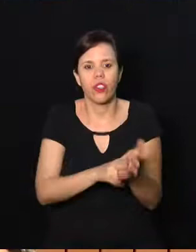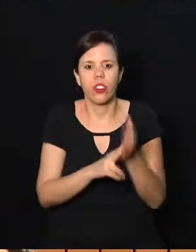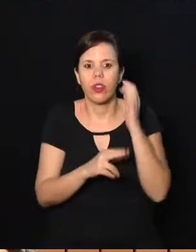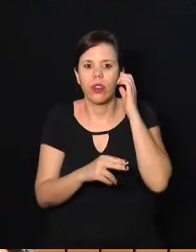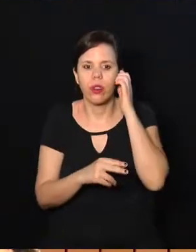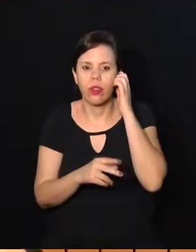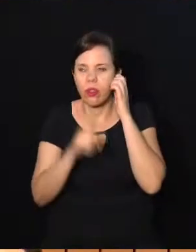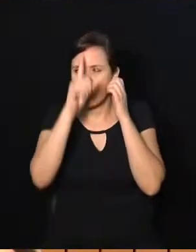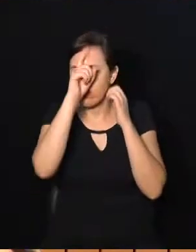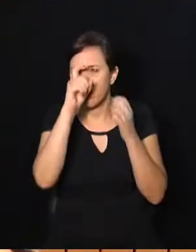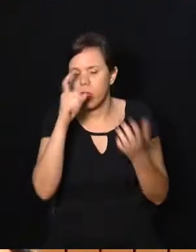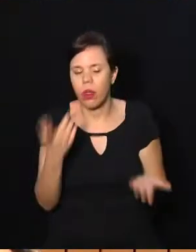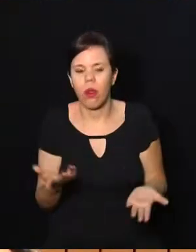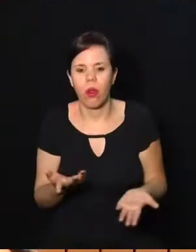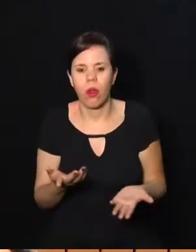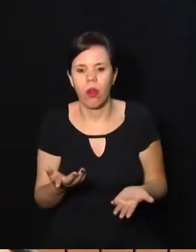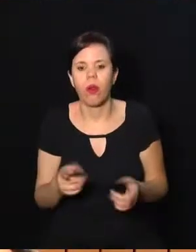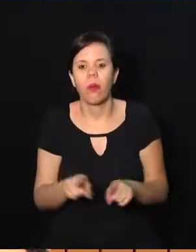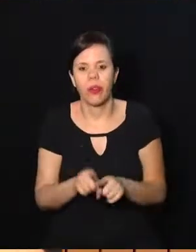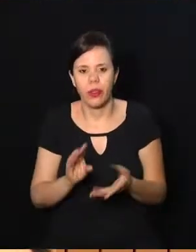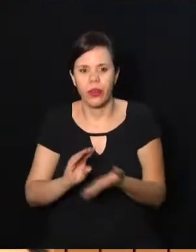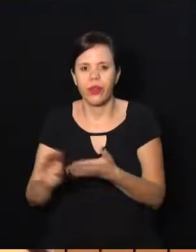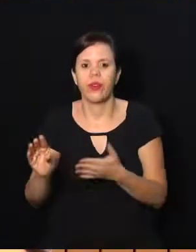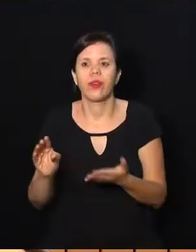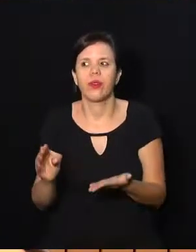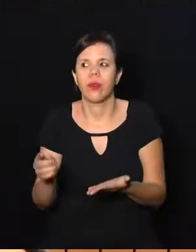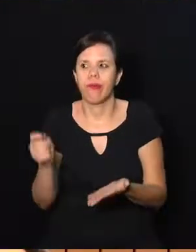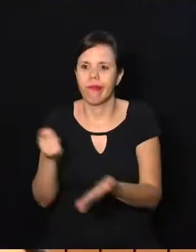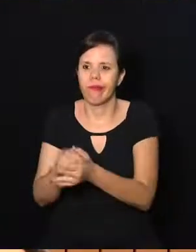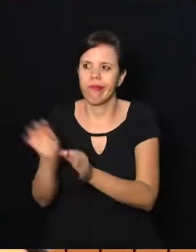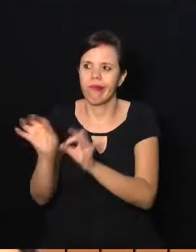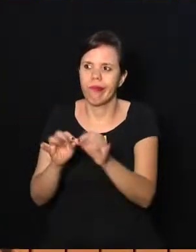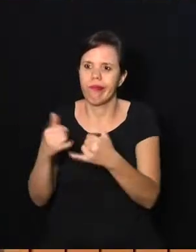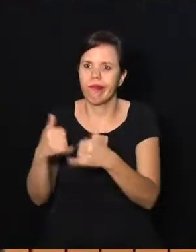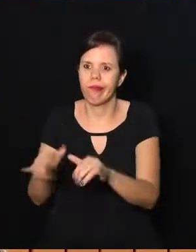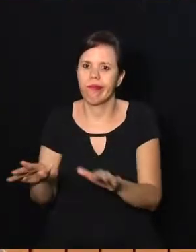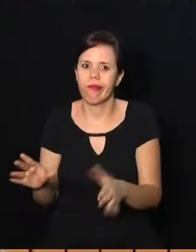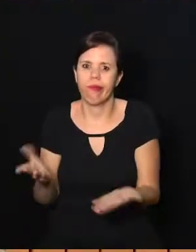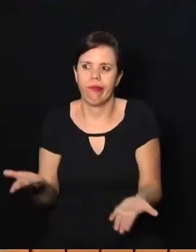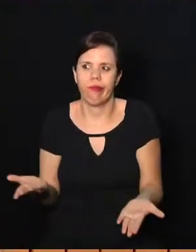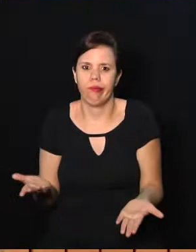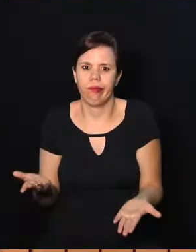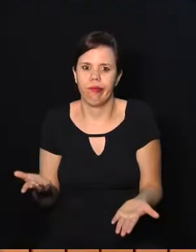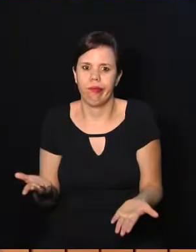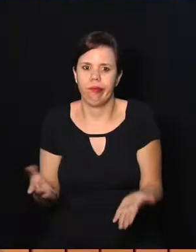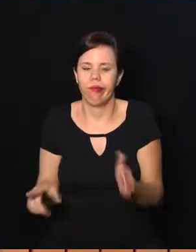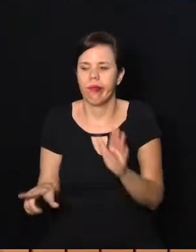num hospital, mas investem em ônibus. É um jeito de driblar a lei de